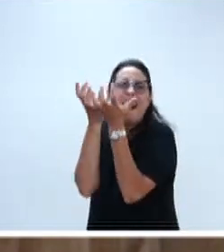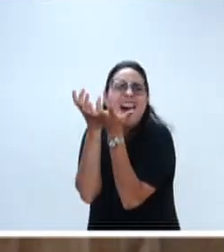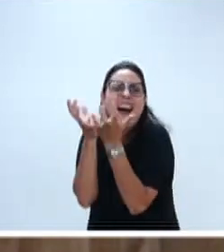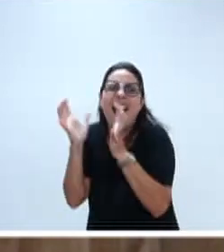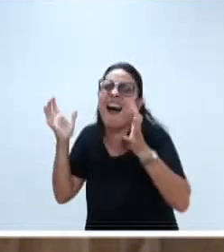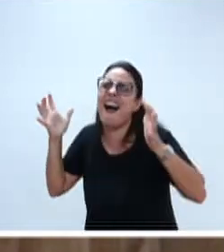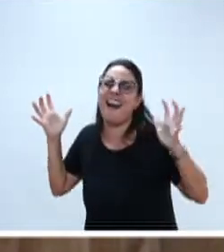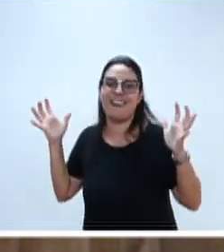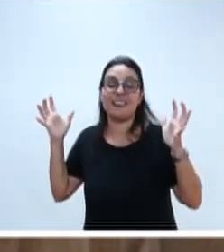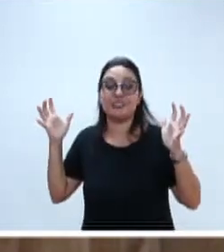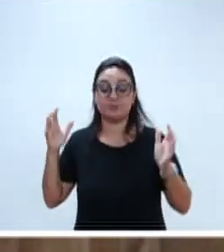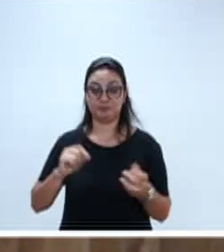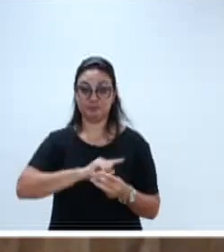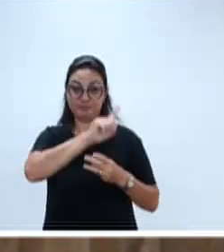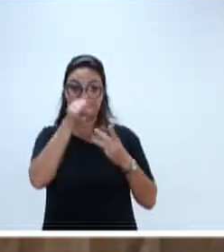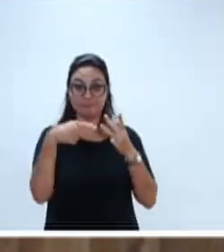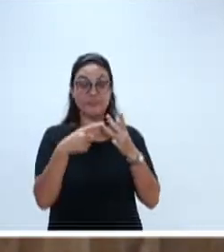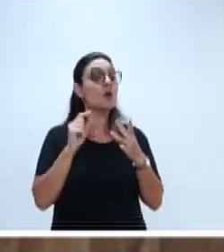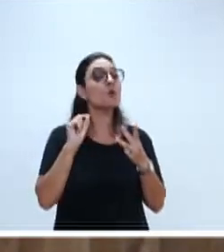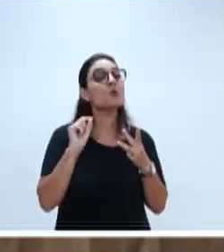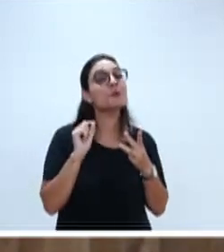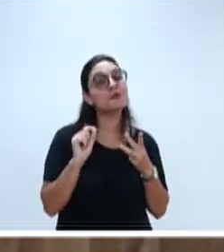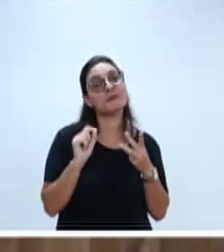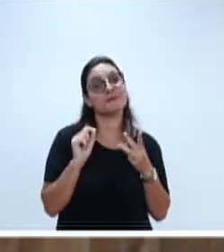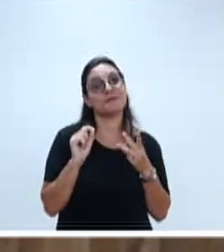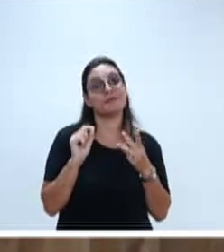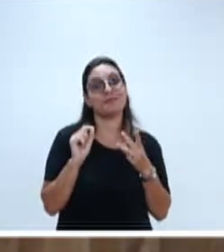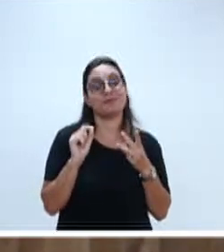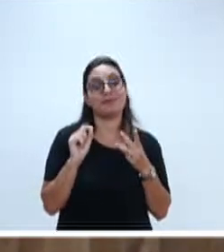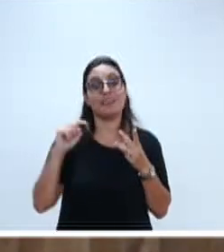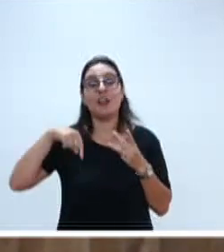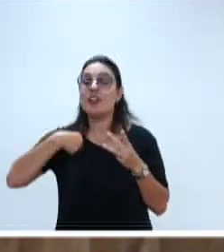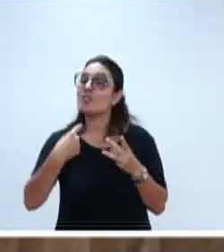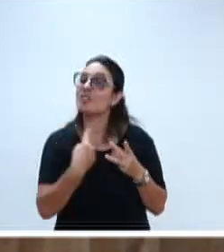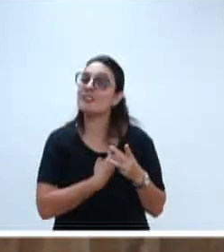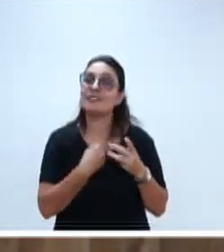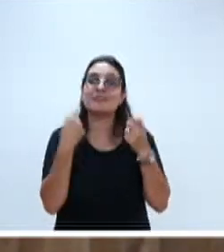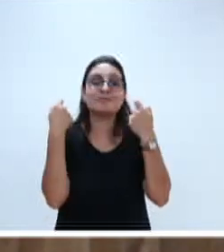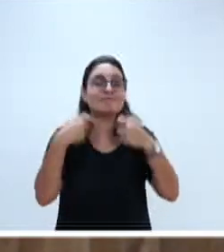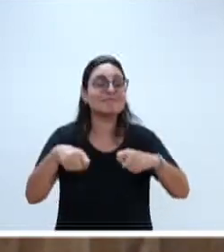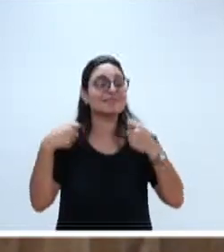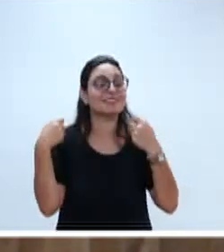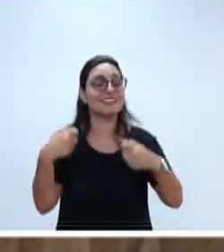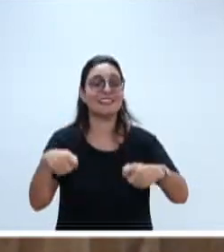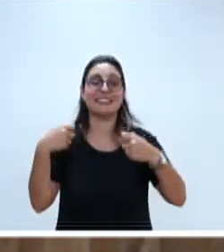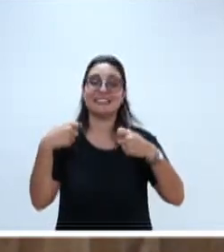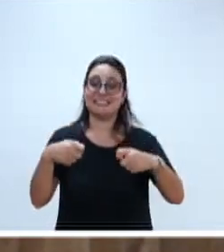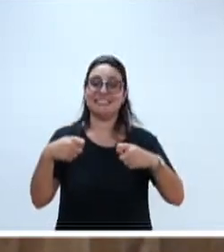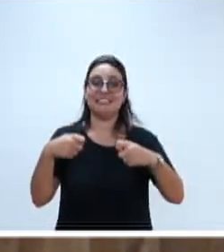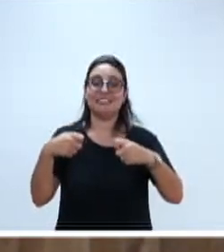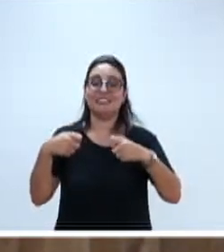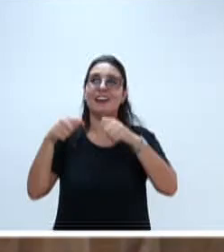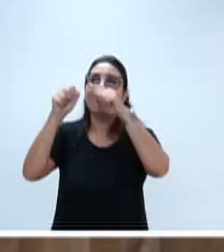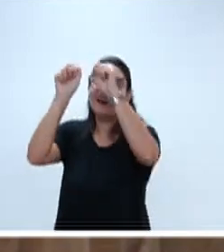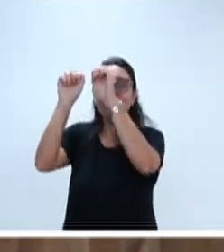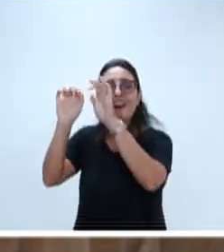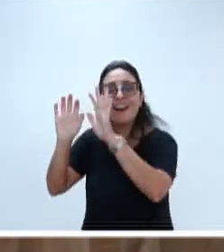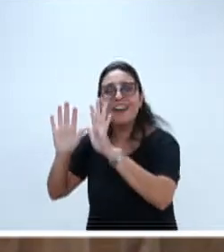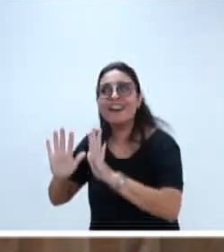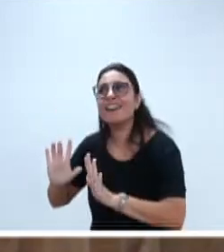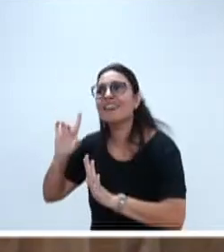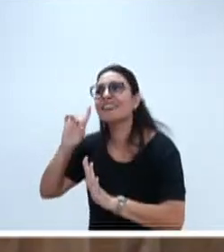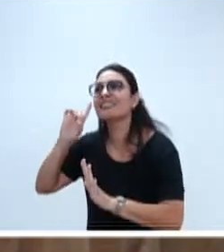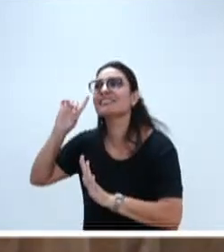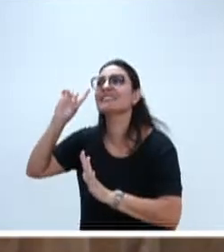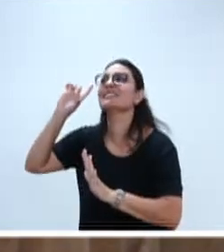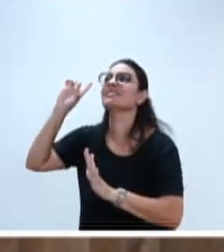atitude importante para que a nossa celebração seja marcante diante de Deus é a